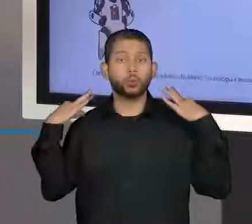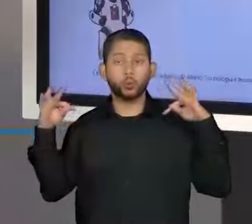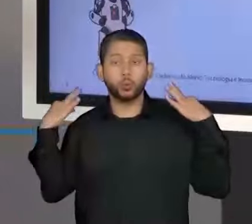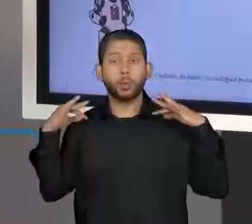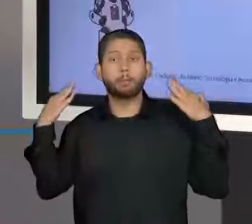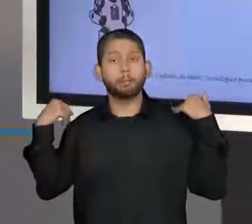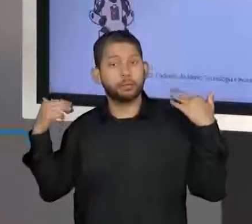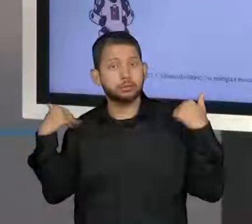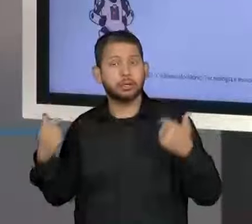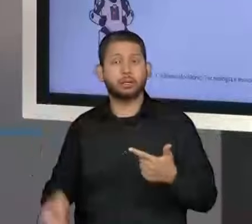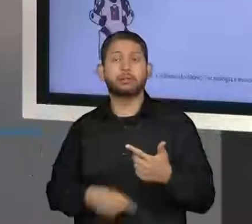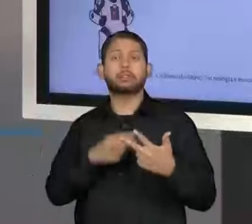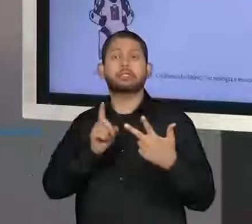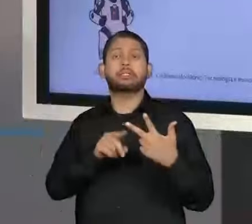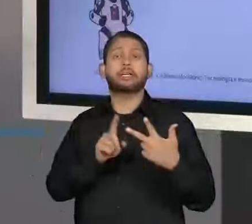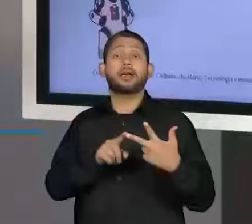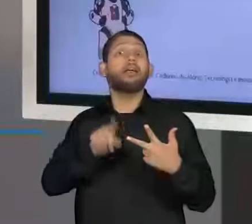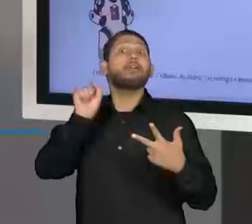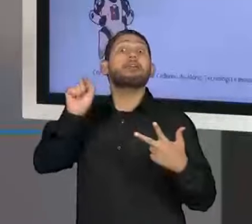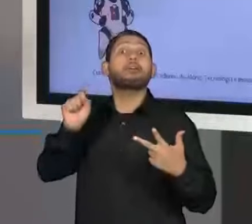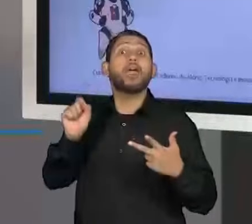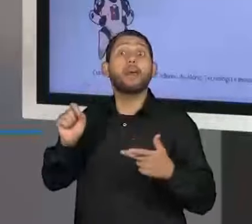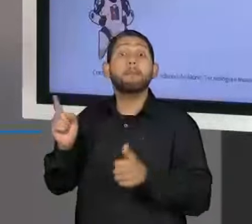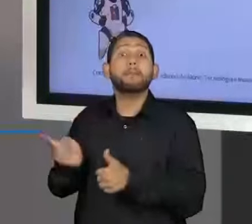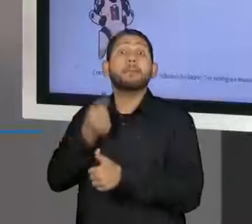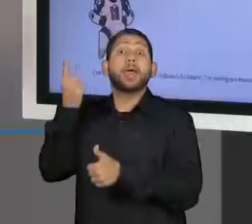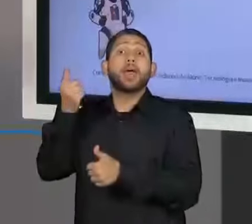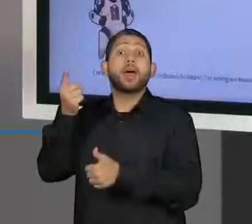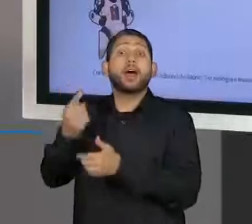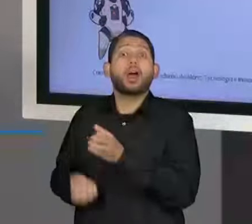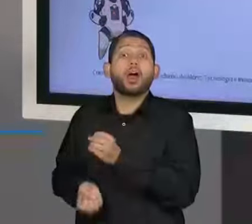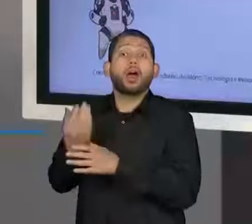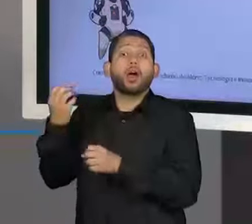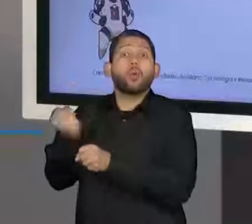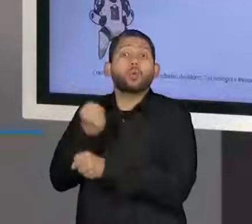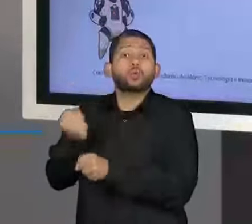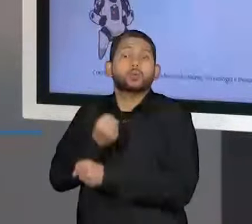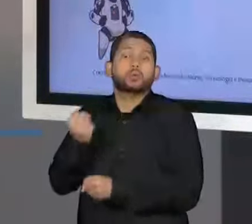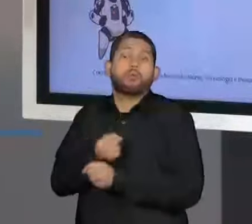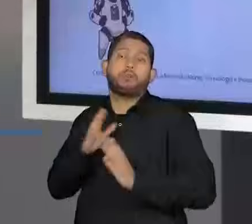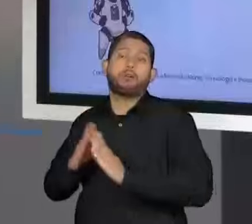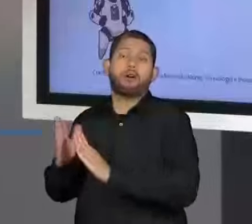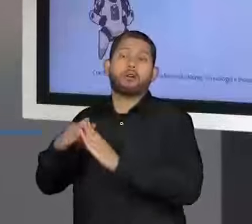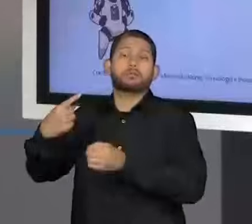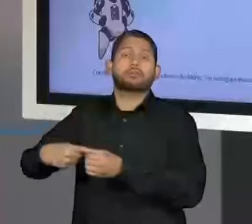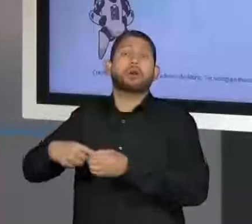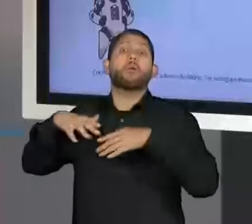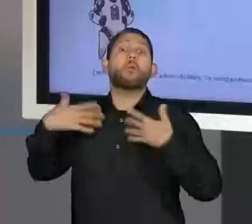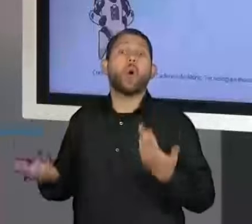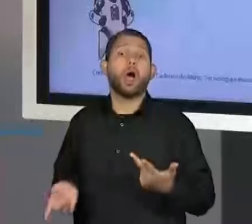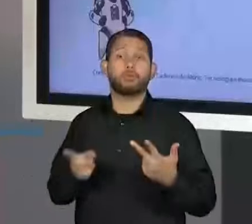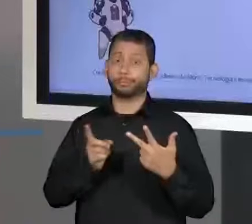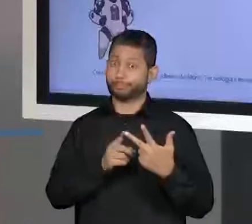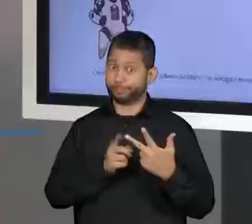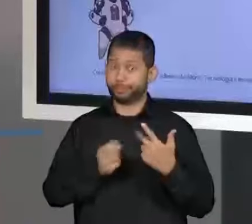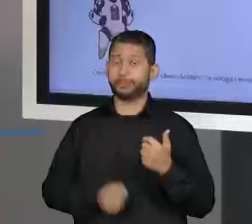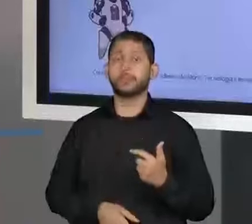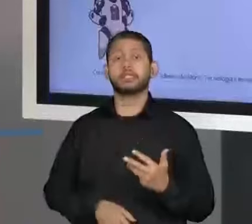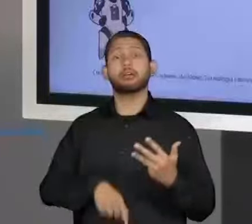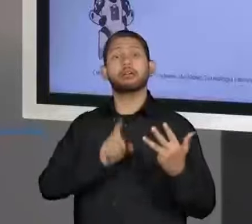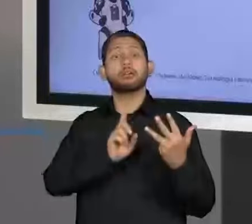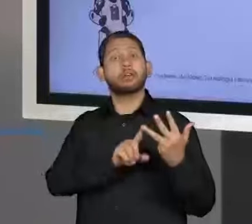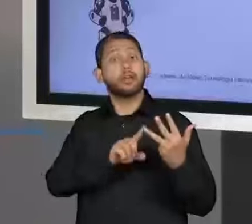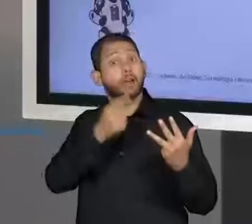como a Pro falou, que deram início ali ao desenvolvimento daquela cidade. Podemos ver também se há